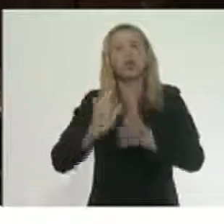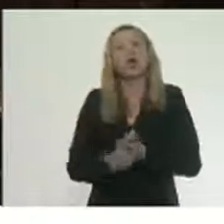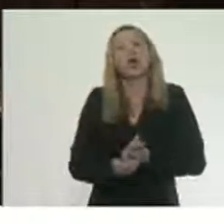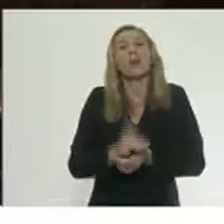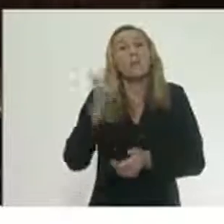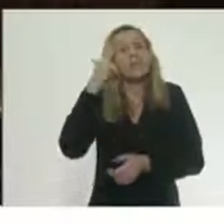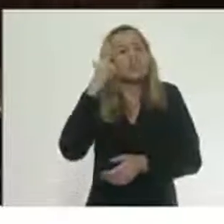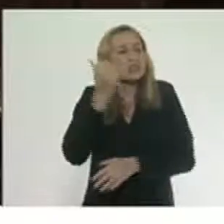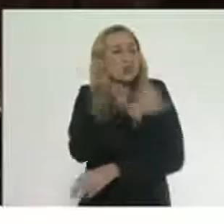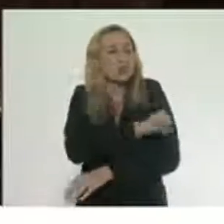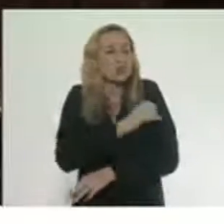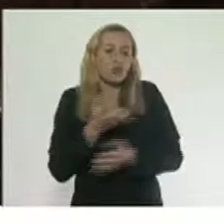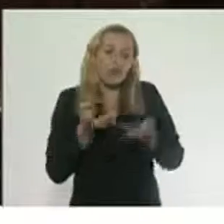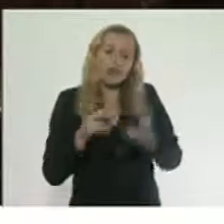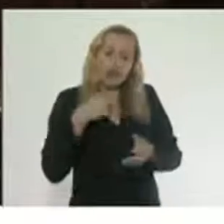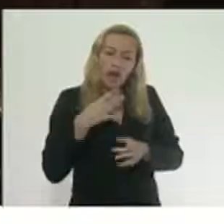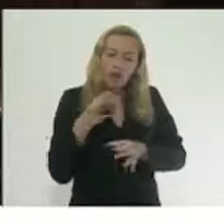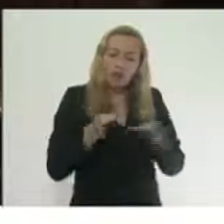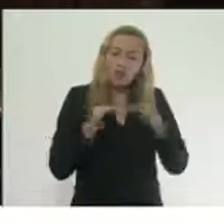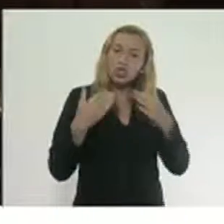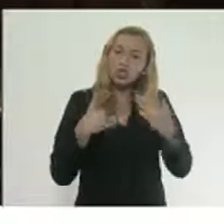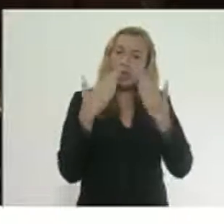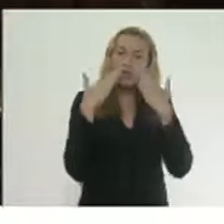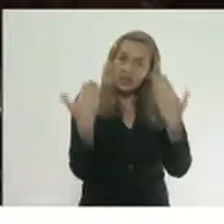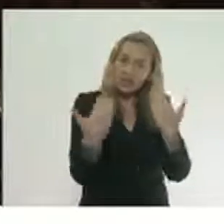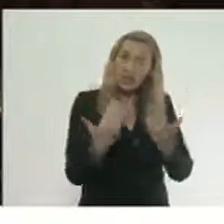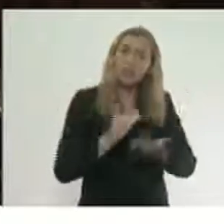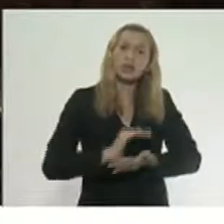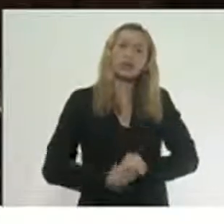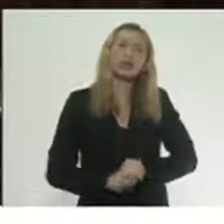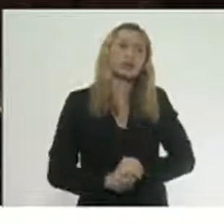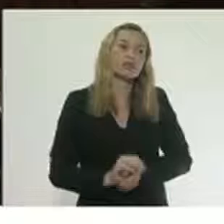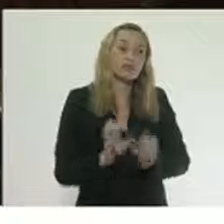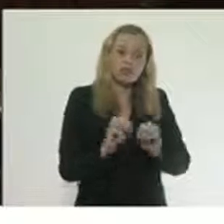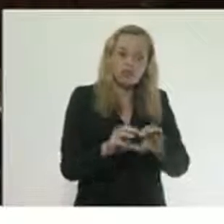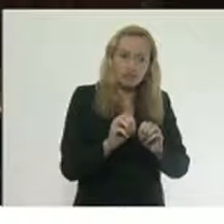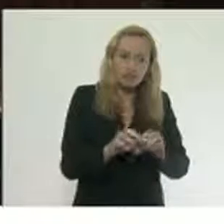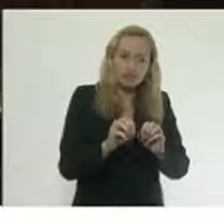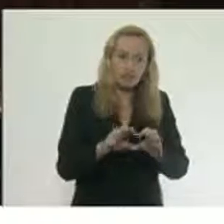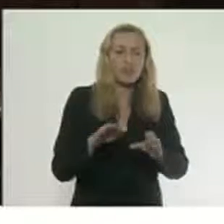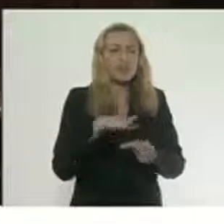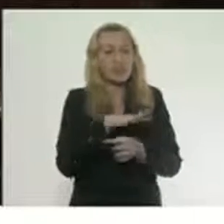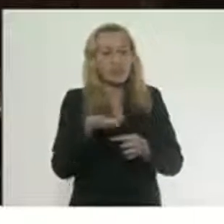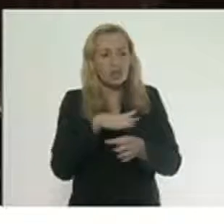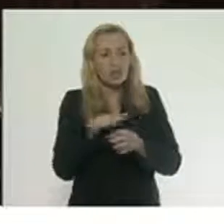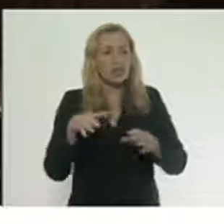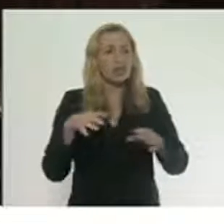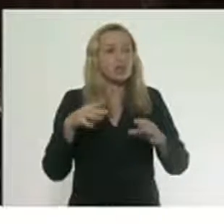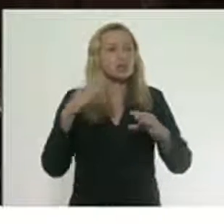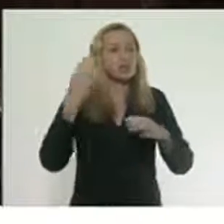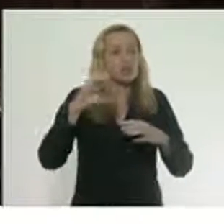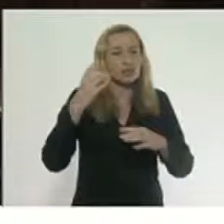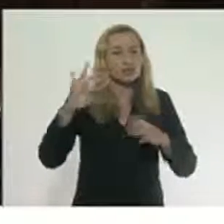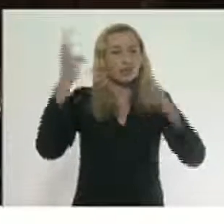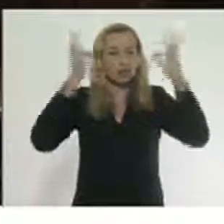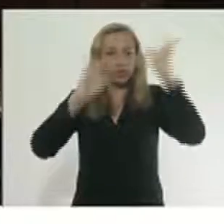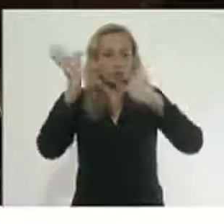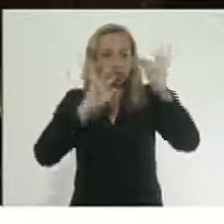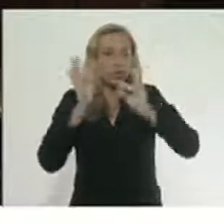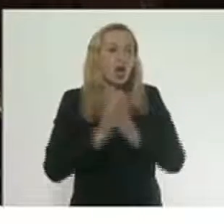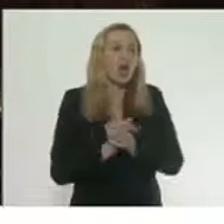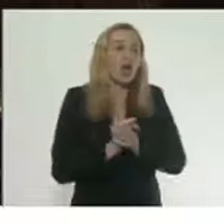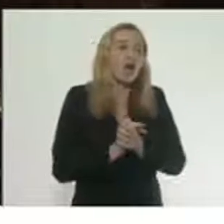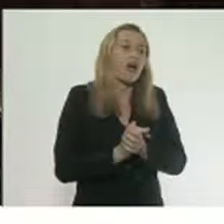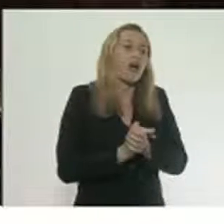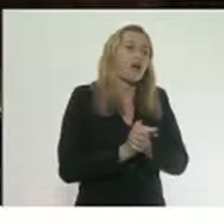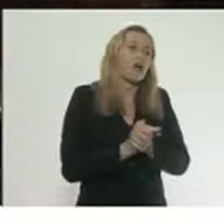ressaltar o projeto que apresentei no campo da educação, da ciência e da tecnologia, que é o projeto que propõe